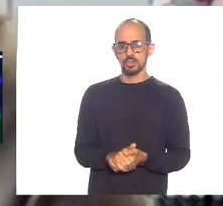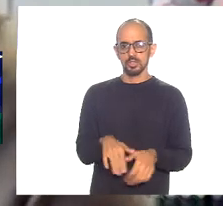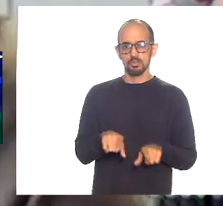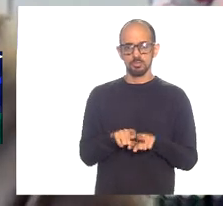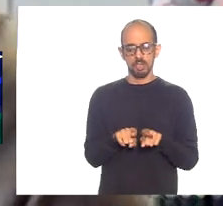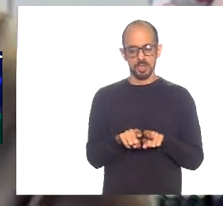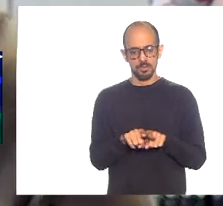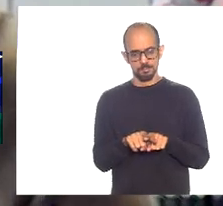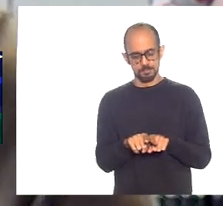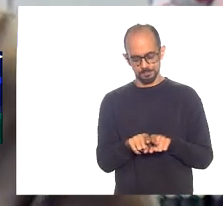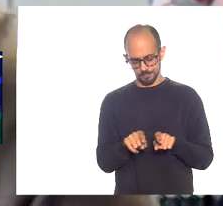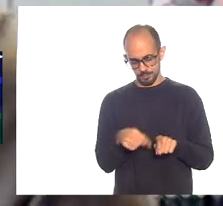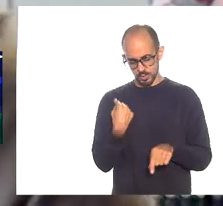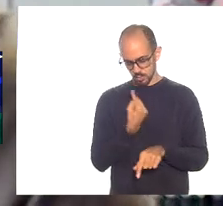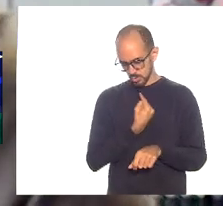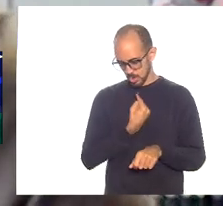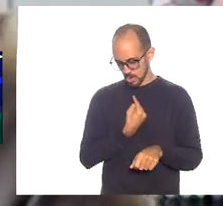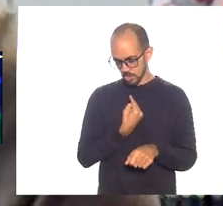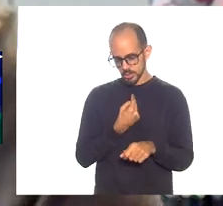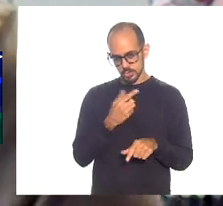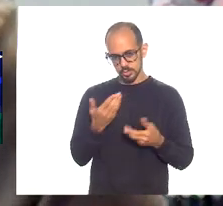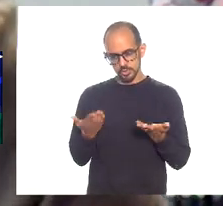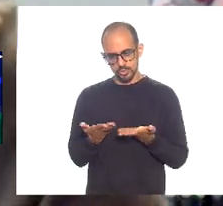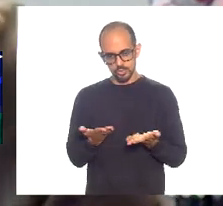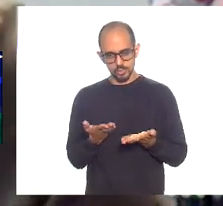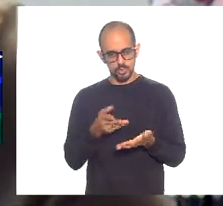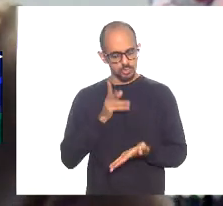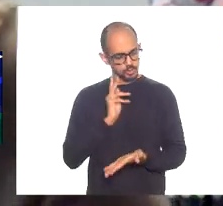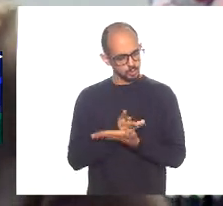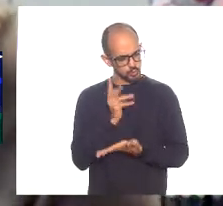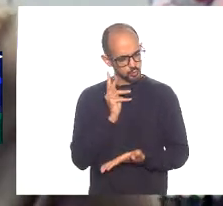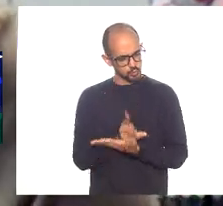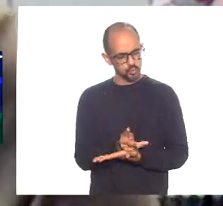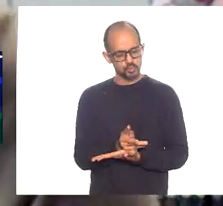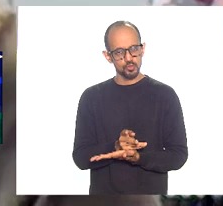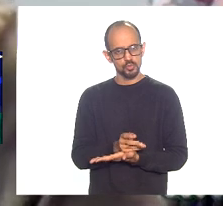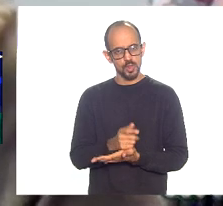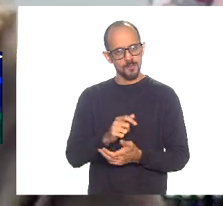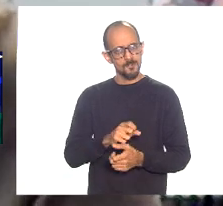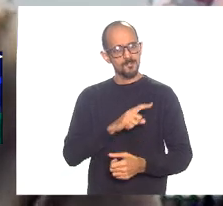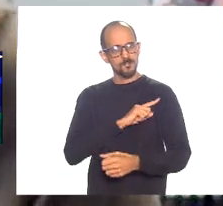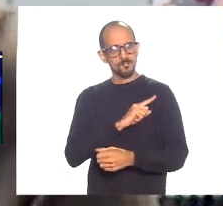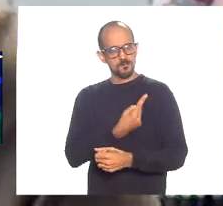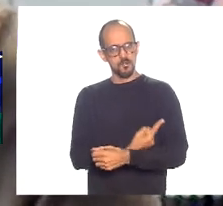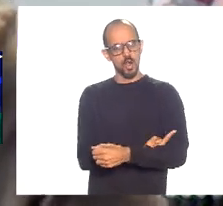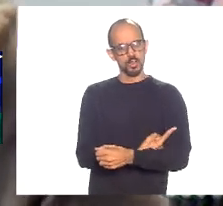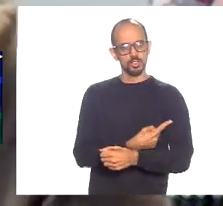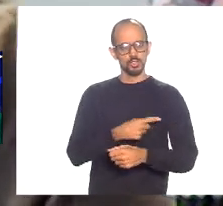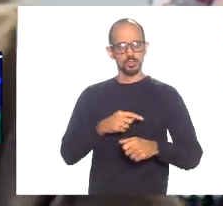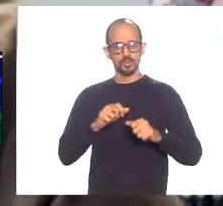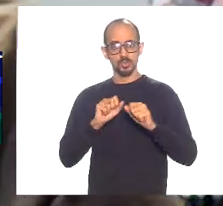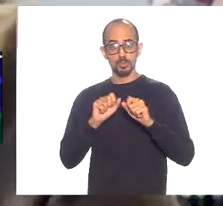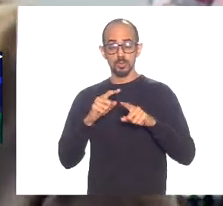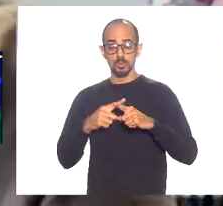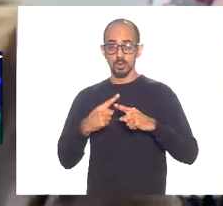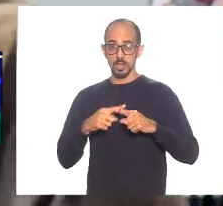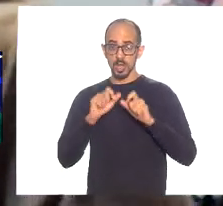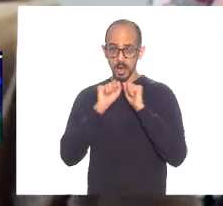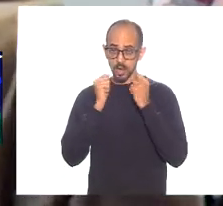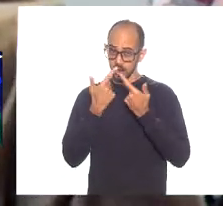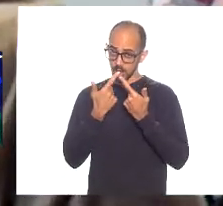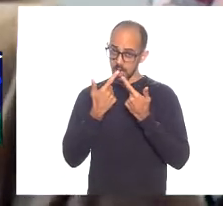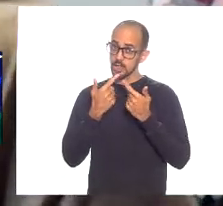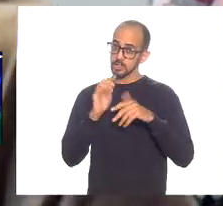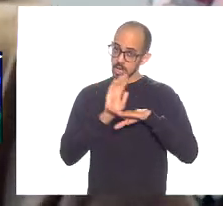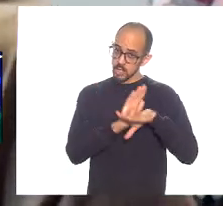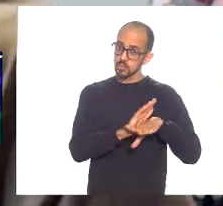é e a gente não é segue firme na defesa da Cultura a defesa de que a led Fortaleza a cultura do Estado do Rio